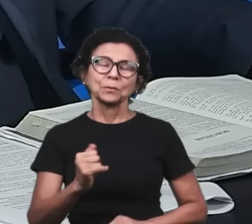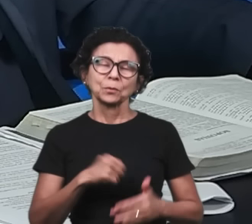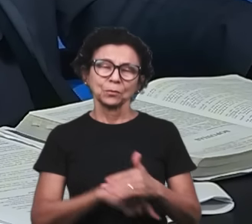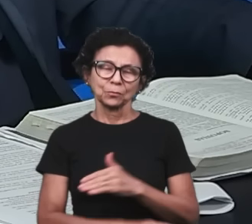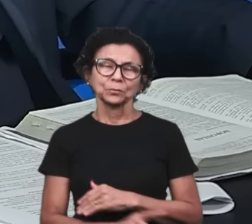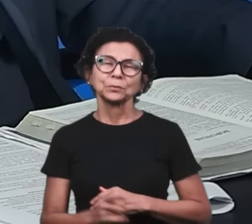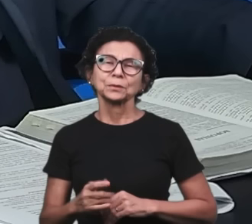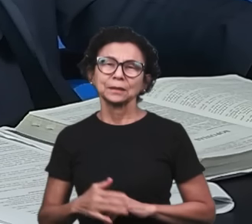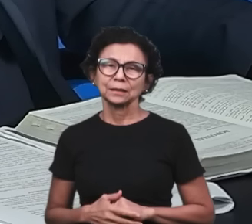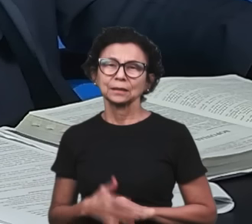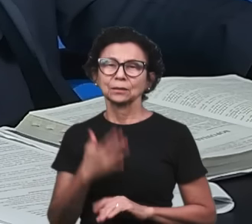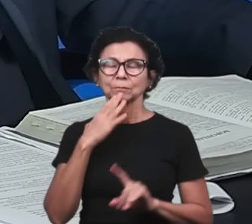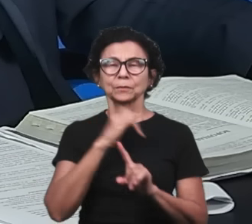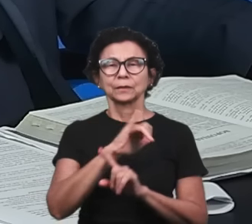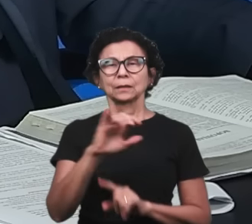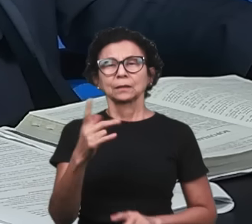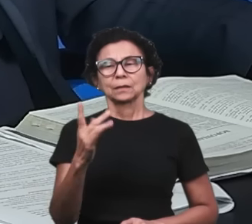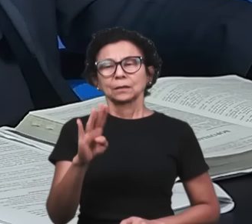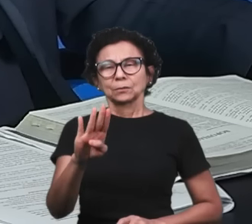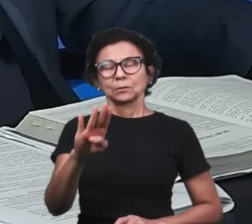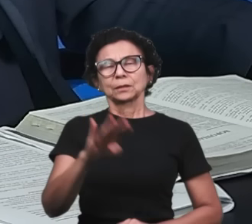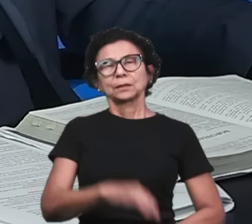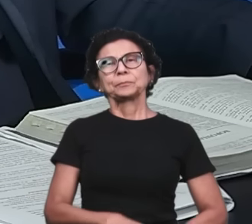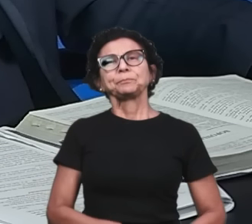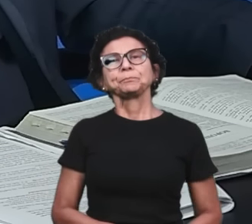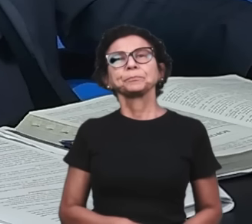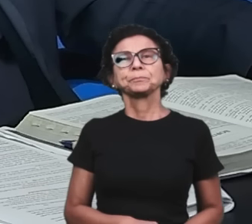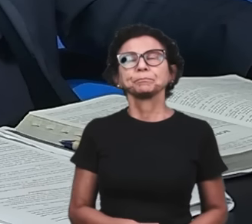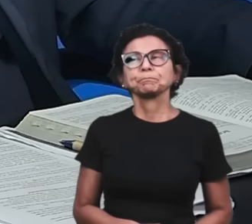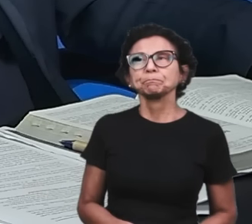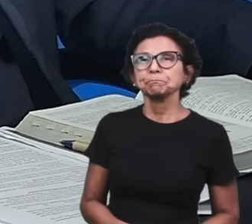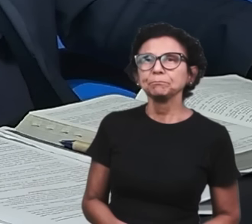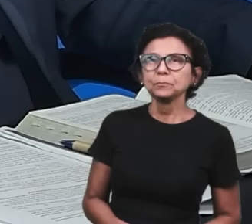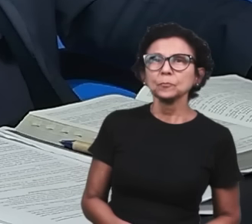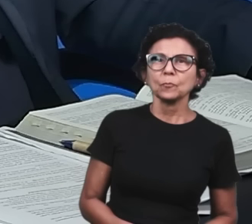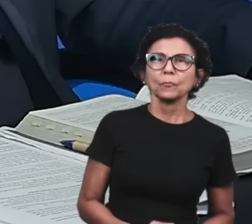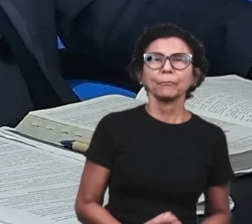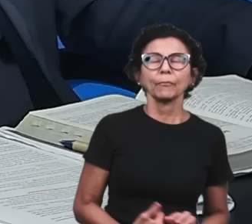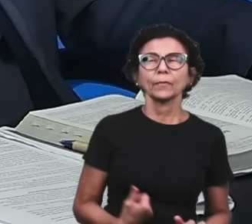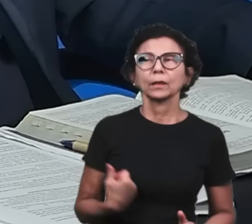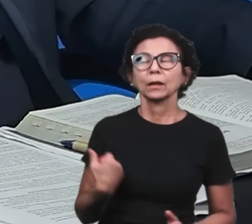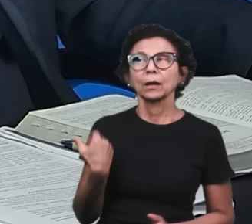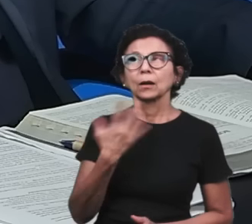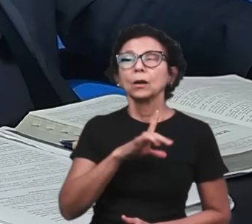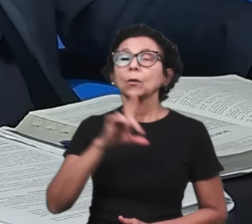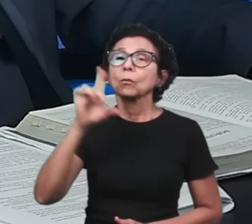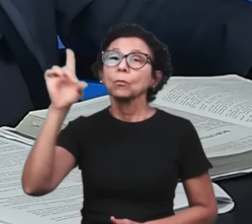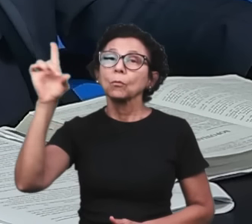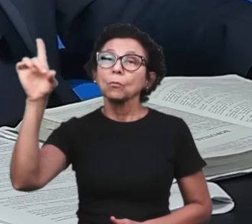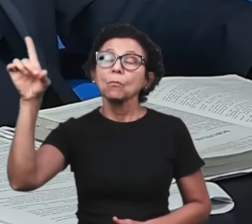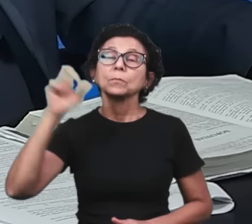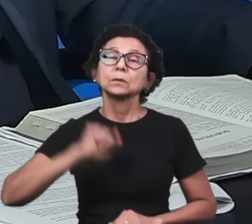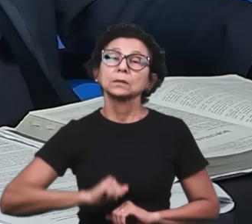e proféticos, assim, como Deus trabalhou no coração